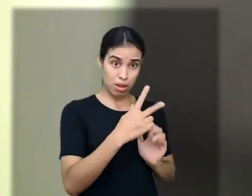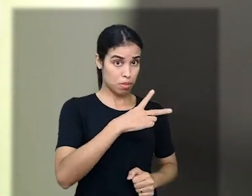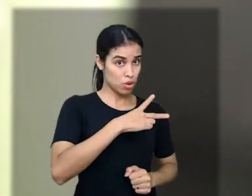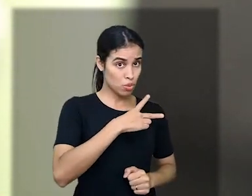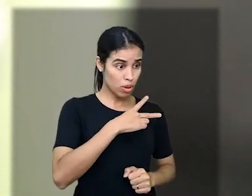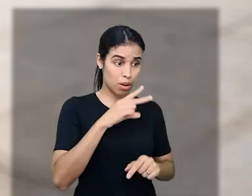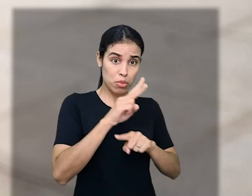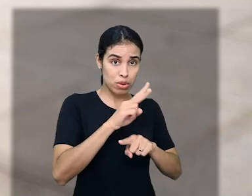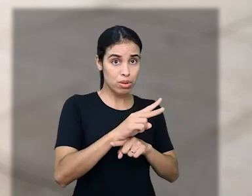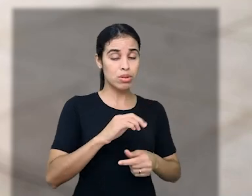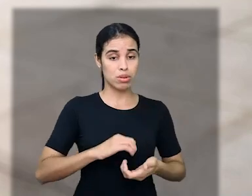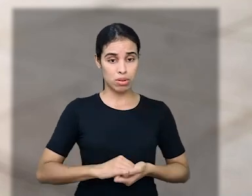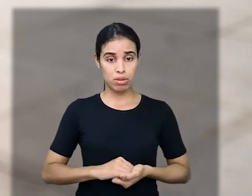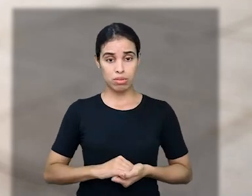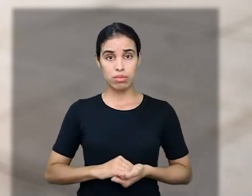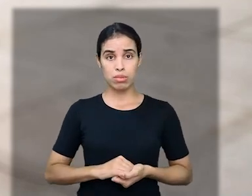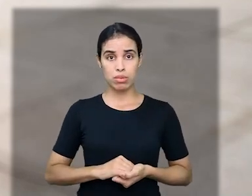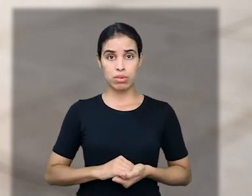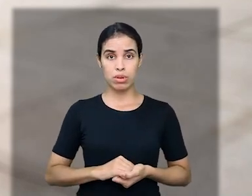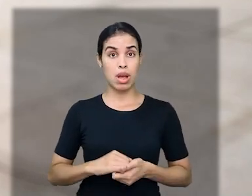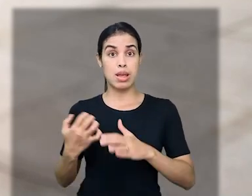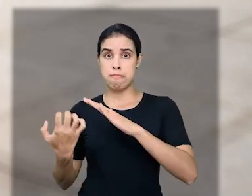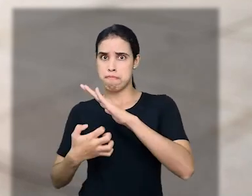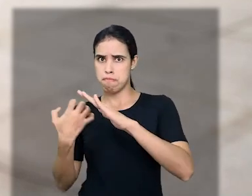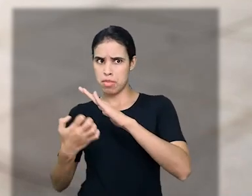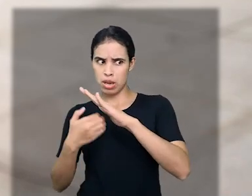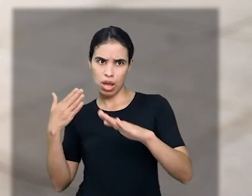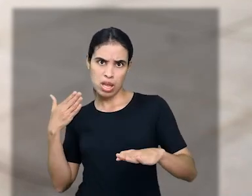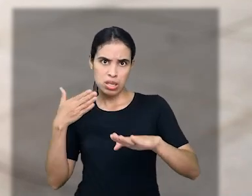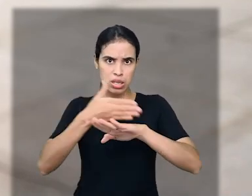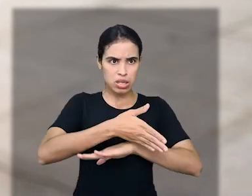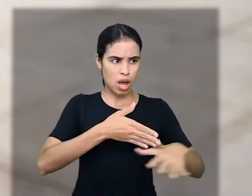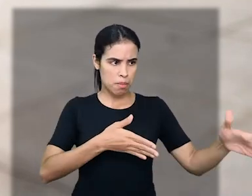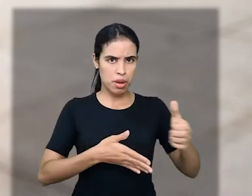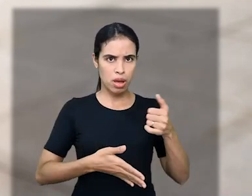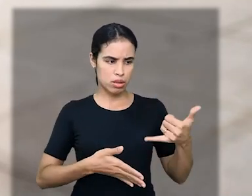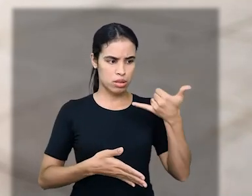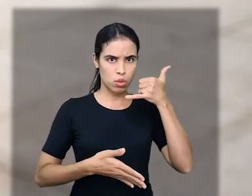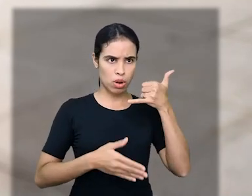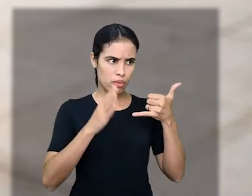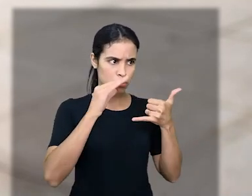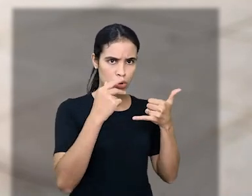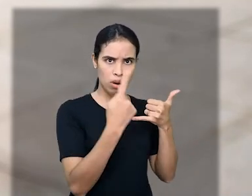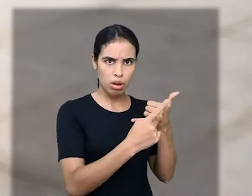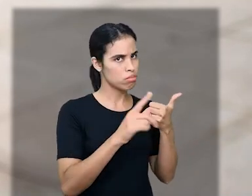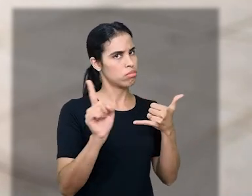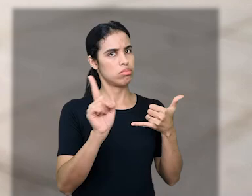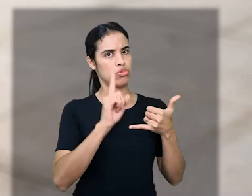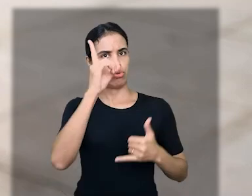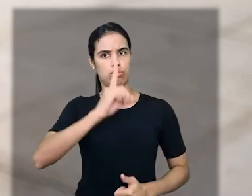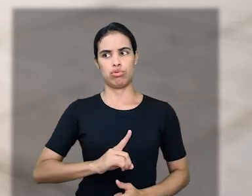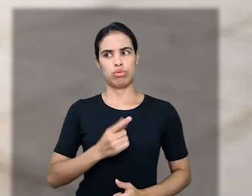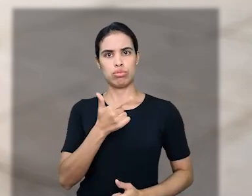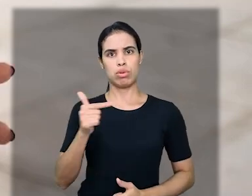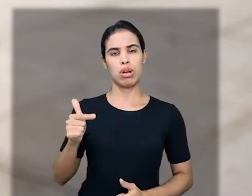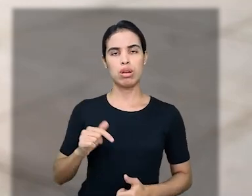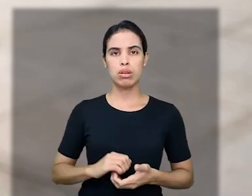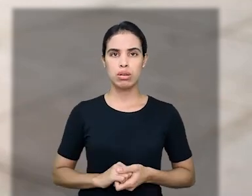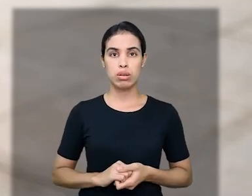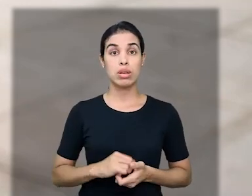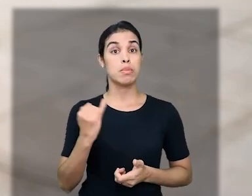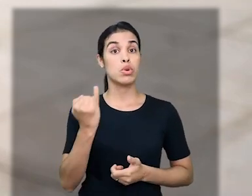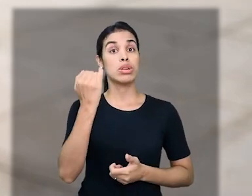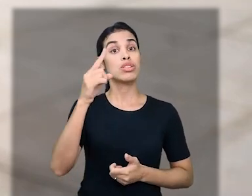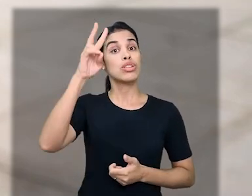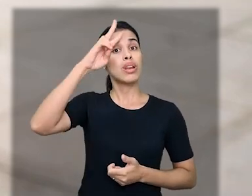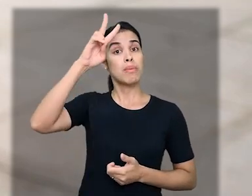do indivíduo. A empresa não tem direito de acessar o celular particular do funcionário. Claro que, lembrando